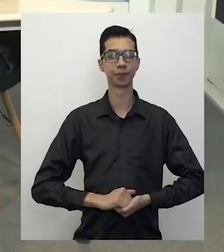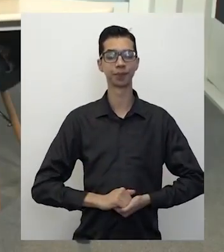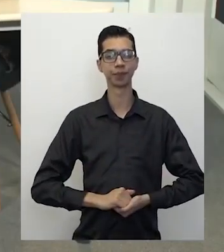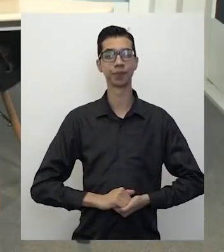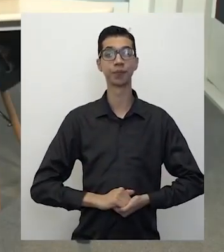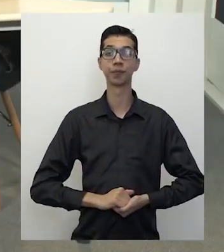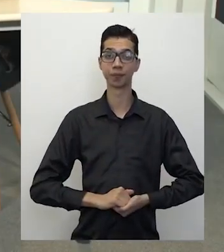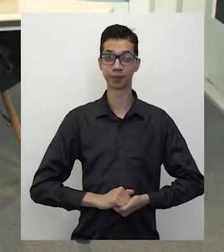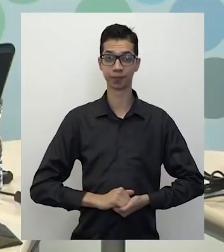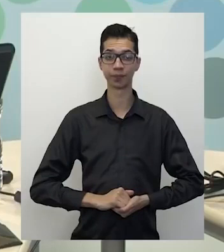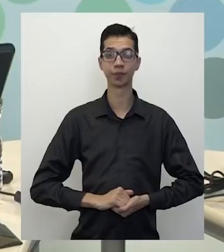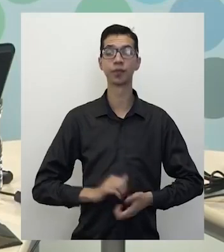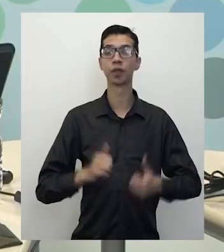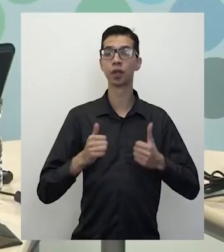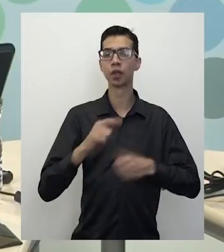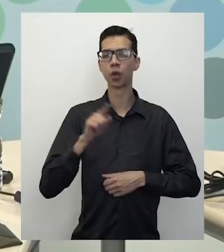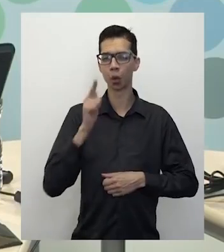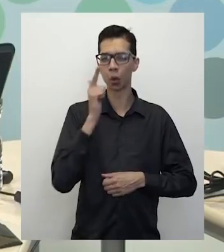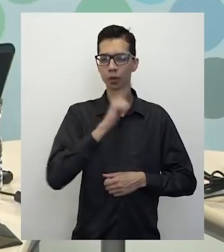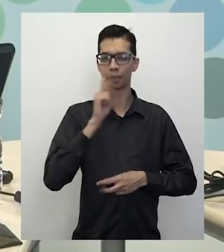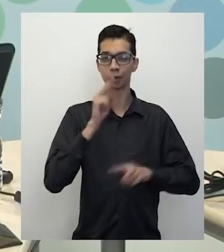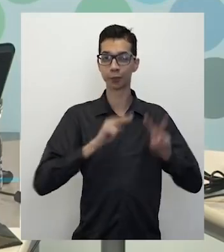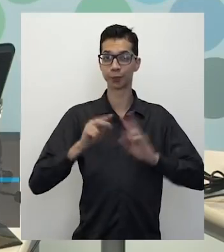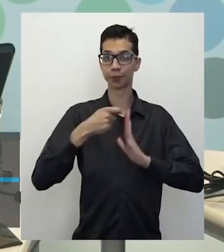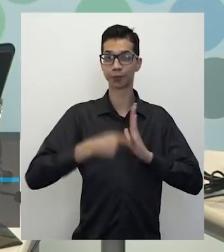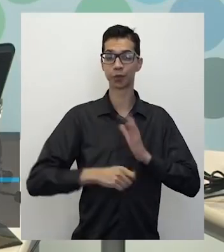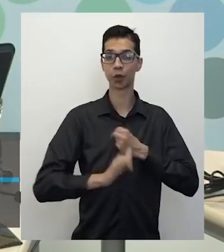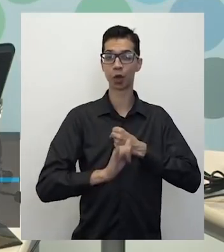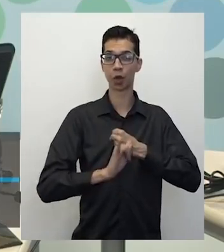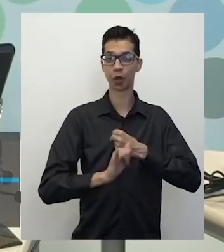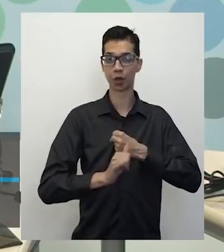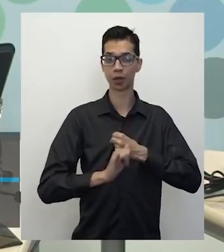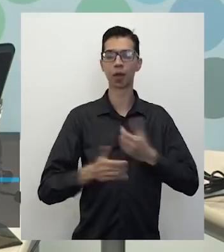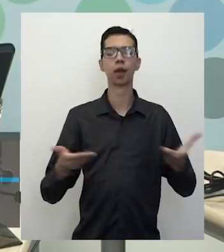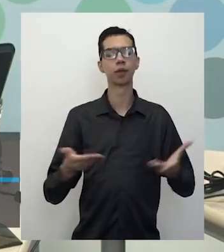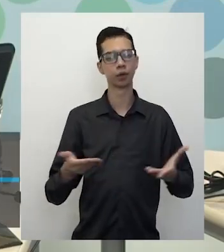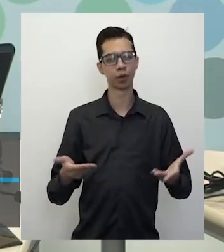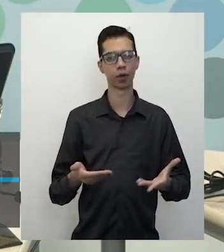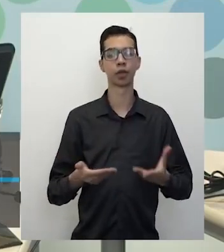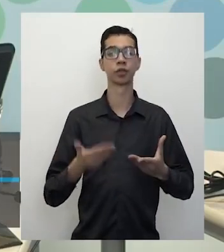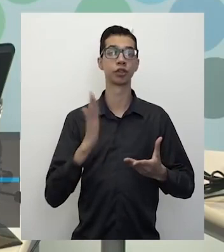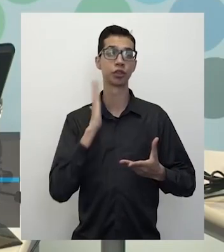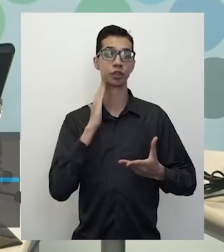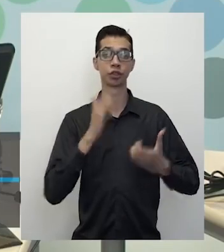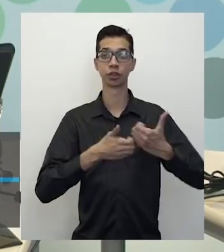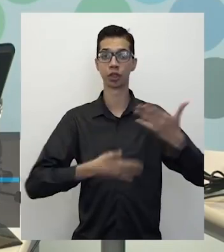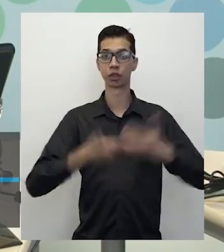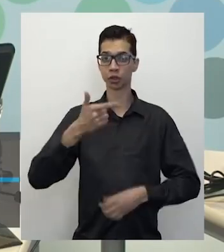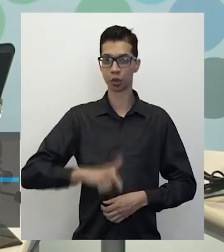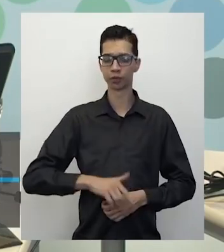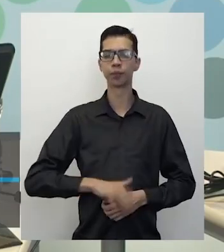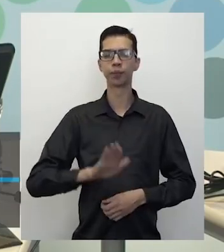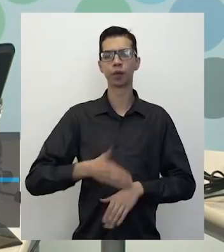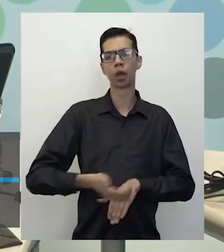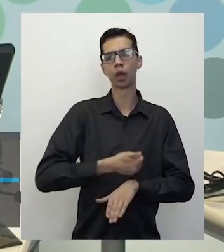Muito bem, vocês conseguiram acompanhar a crônica e agora vamos partir para o chat de novo. Antes da gente analisar a crônica, eu vou perguntar